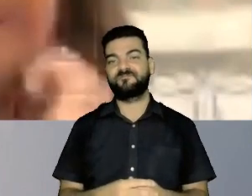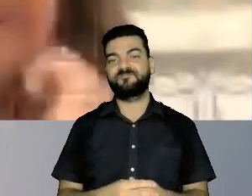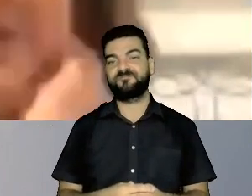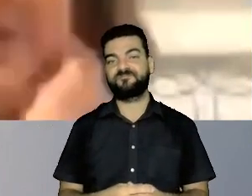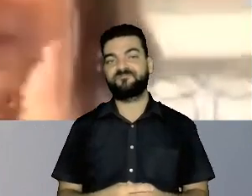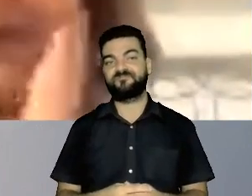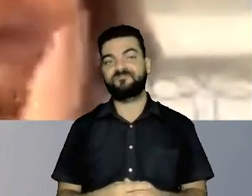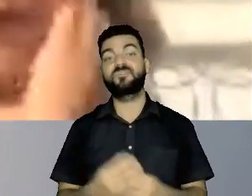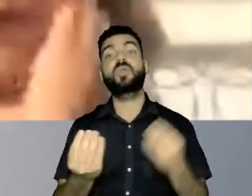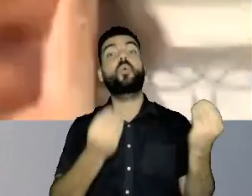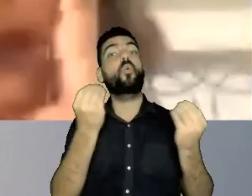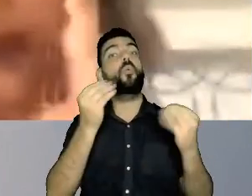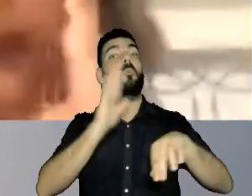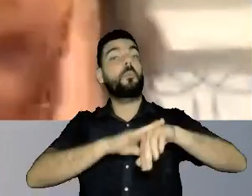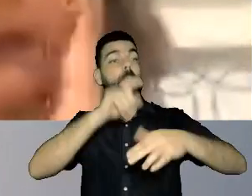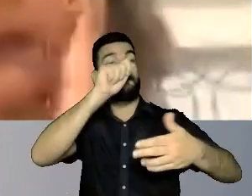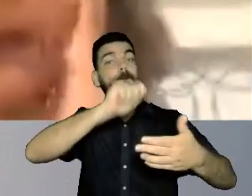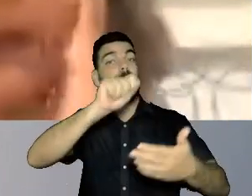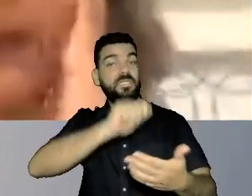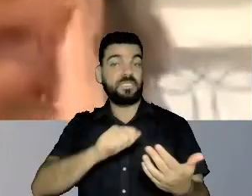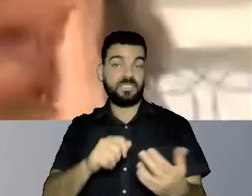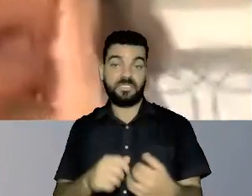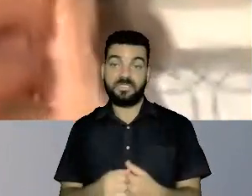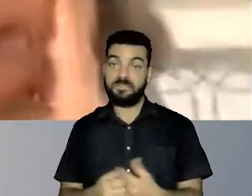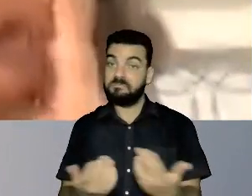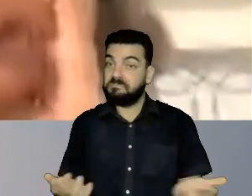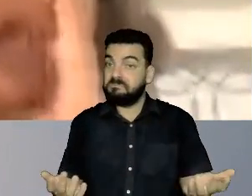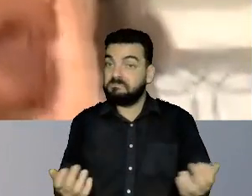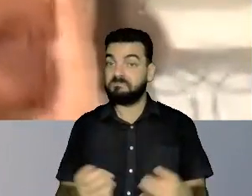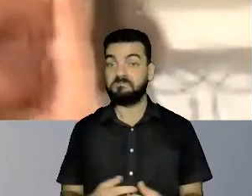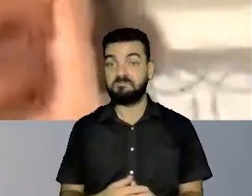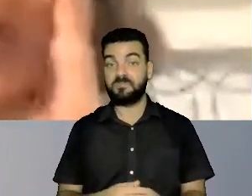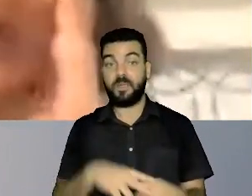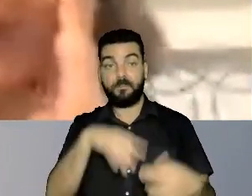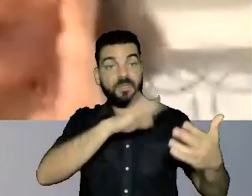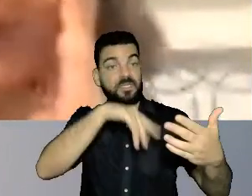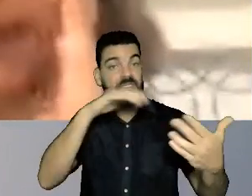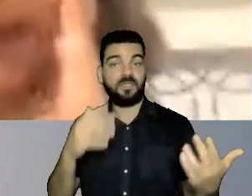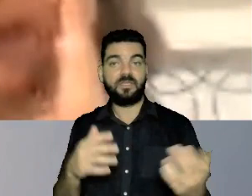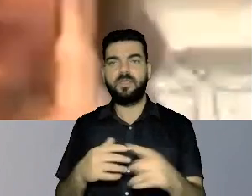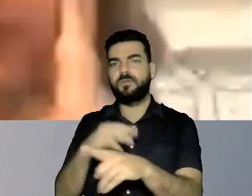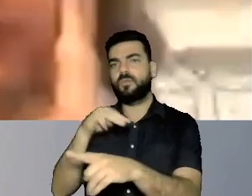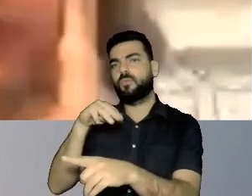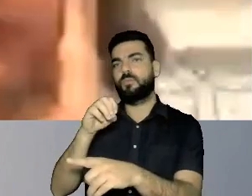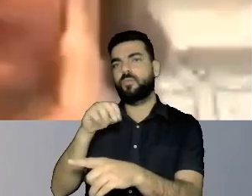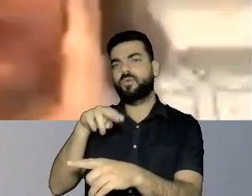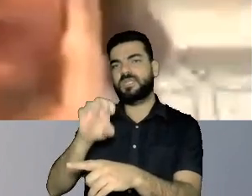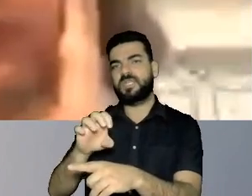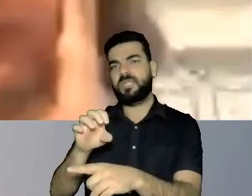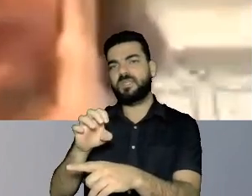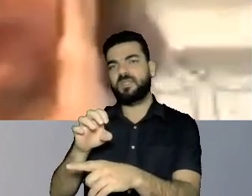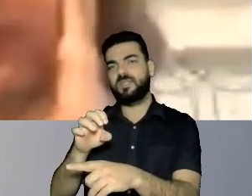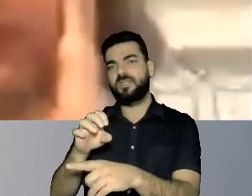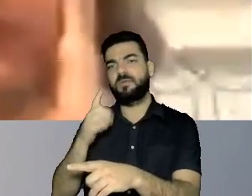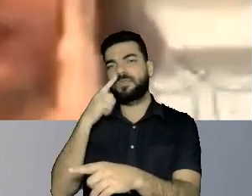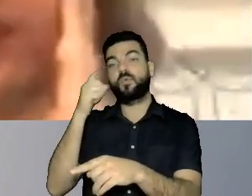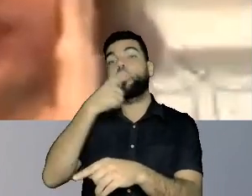delas mostrava o olhar de quem que estava pintando. No caso, Monet,